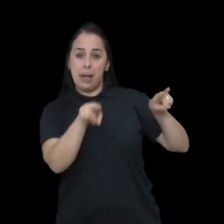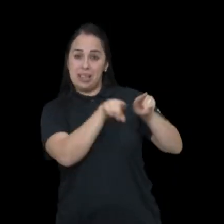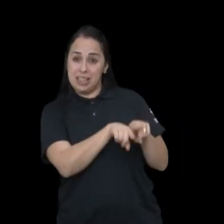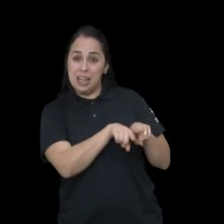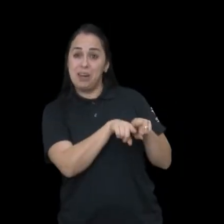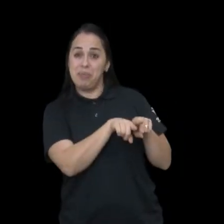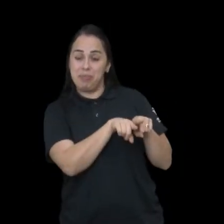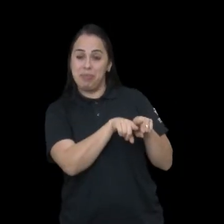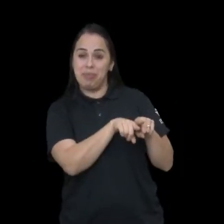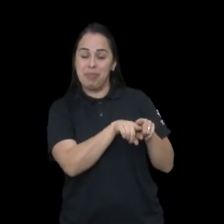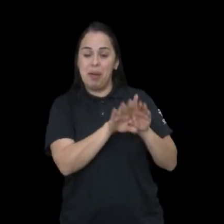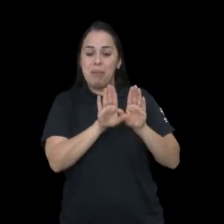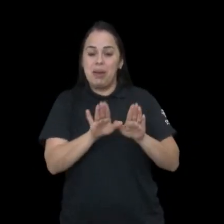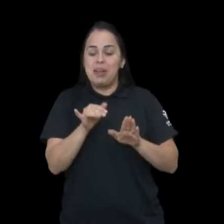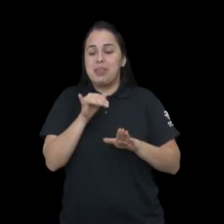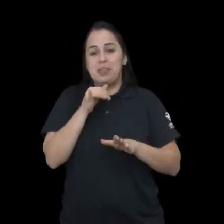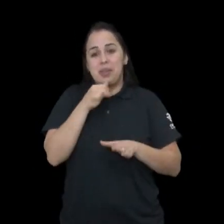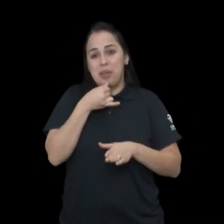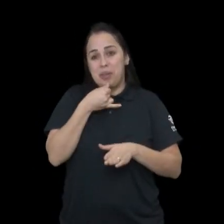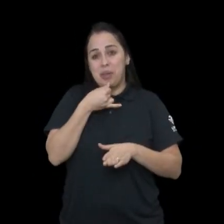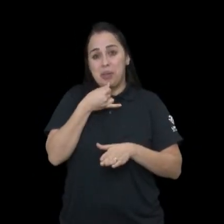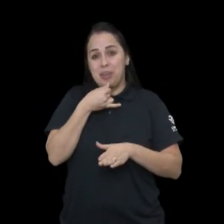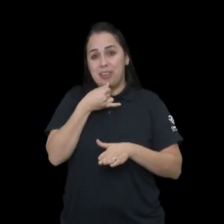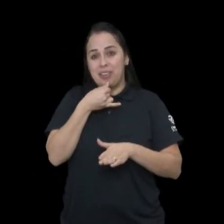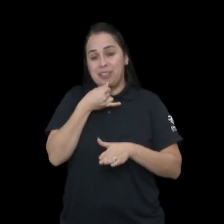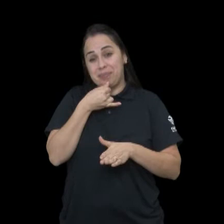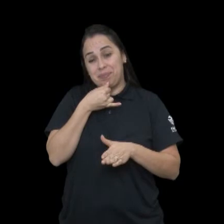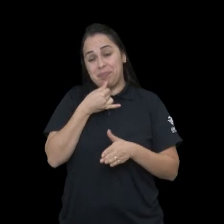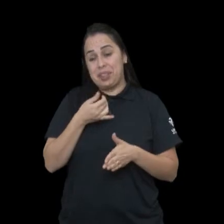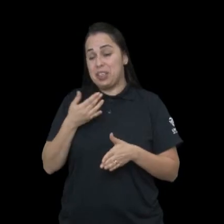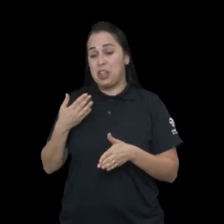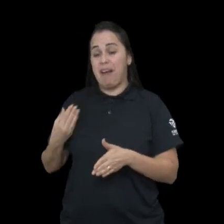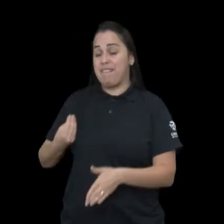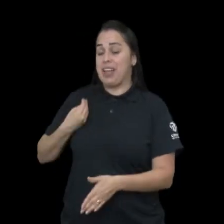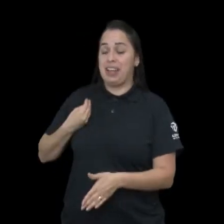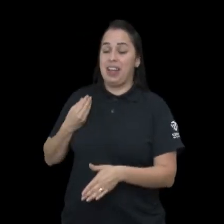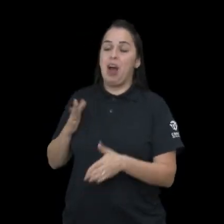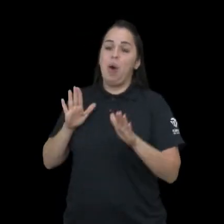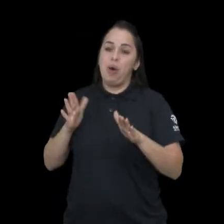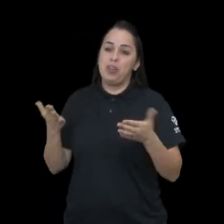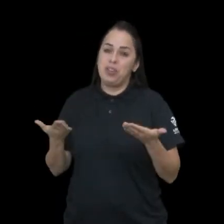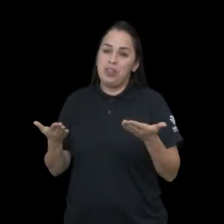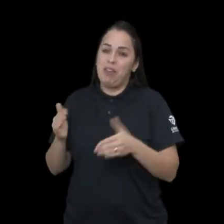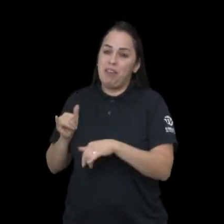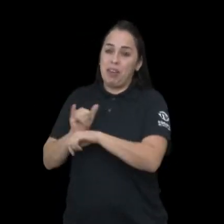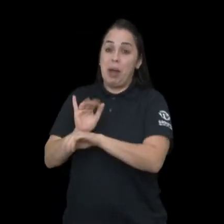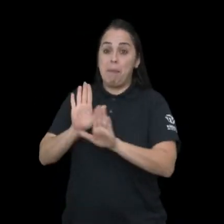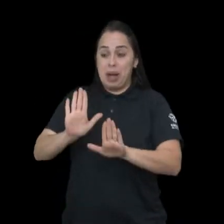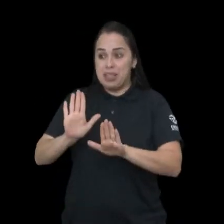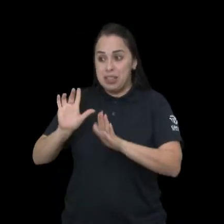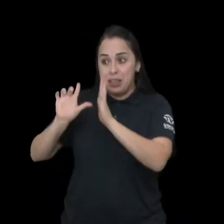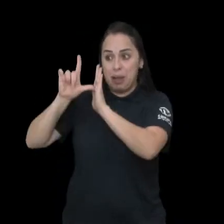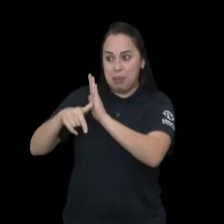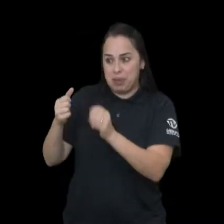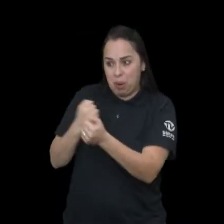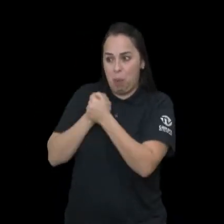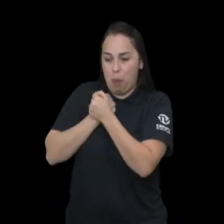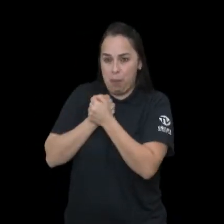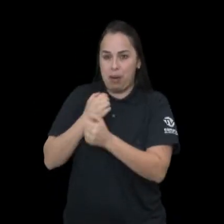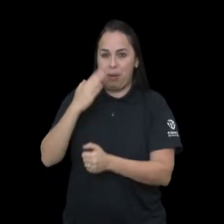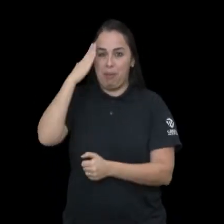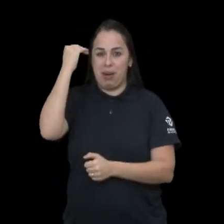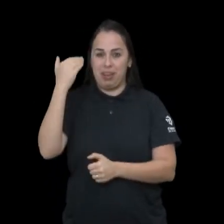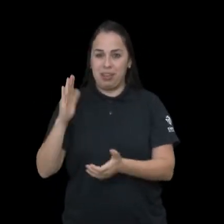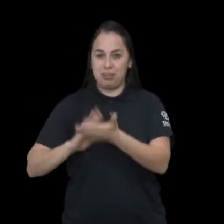cidade, mas eu, infelizmente, não posso estar aí com você, mas não vai faltar oportunidade de dar um abraço ao senhor. Sucesso,